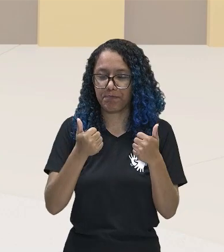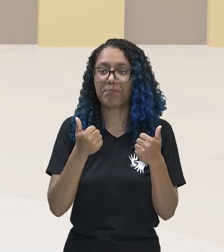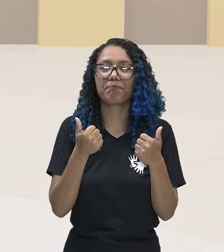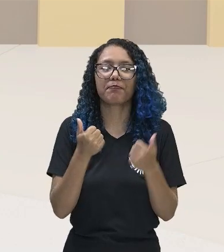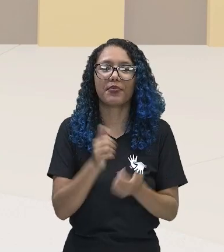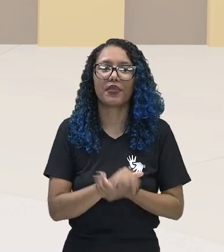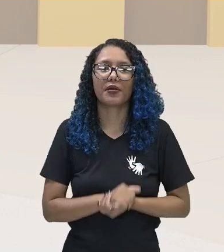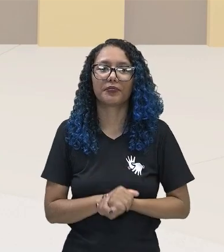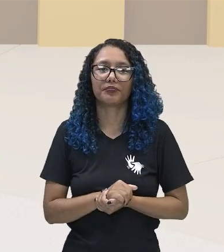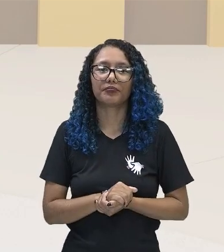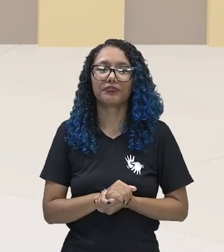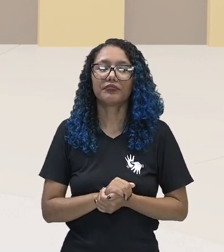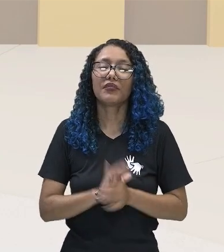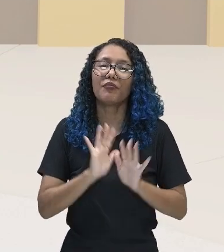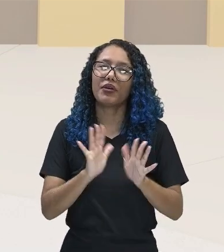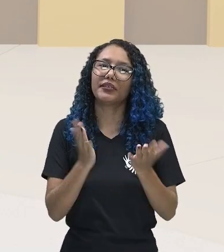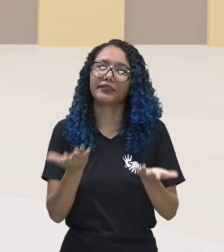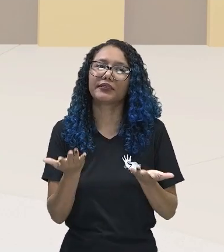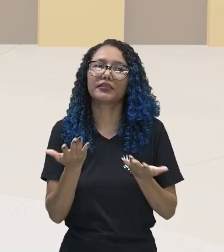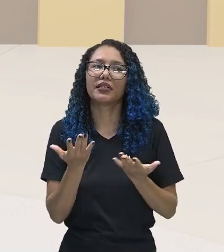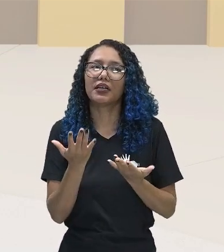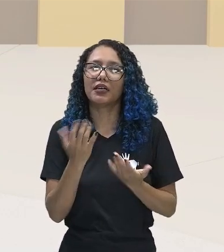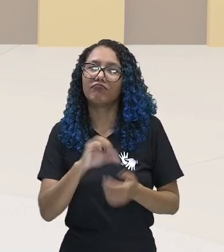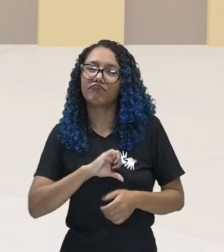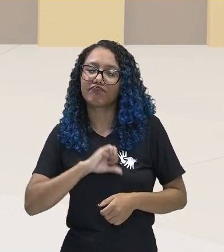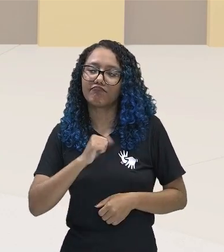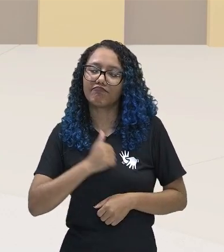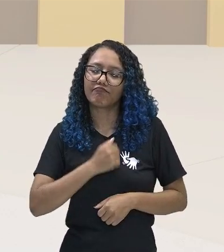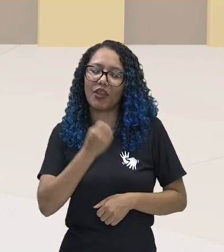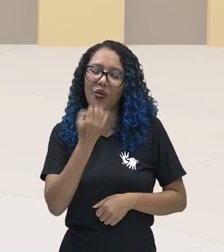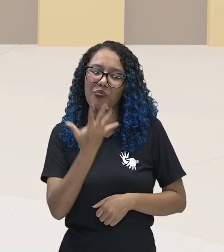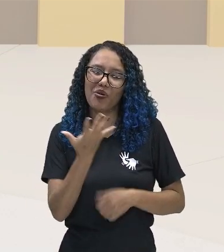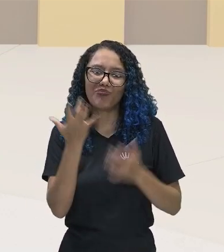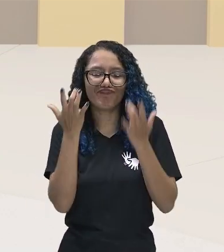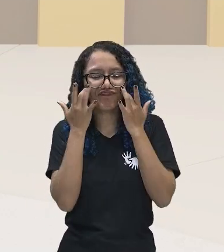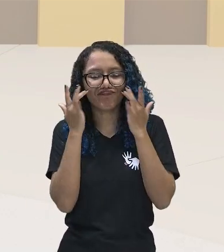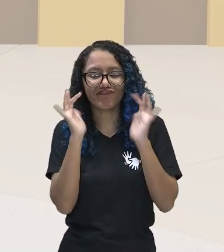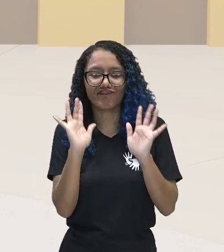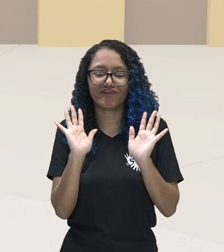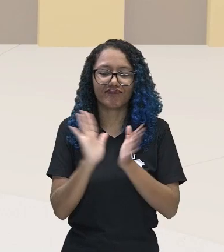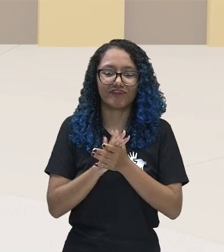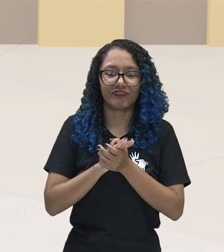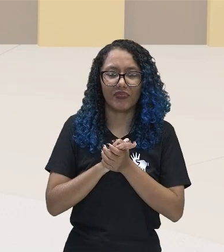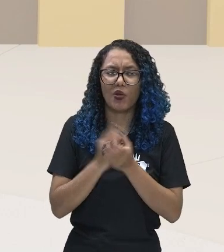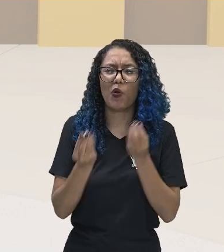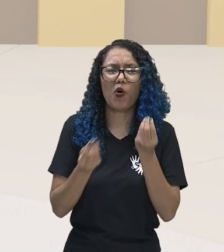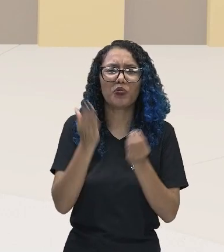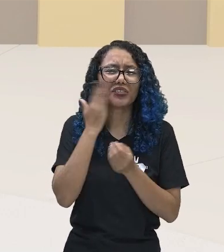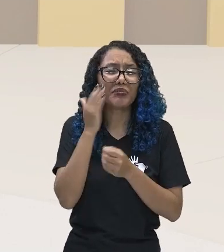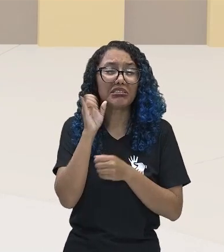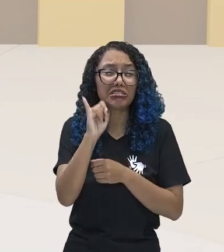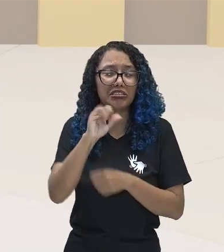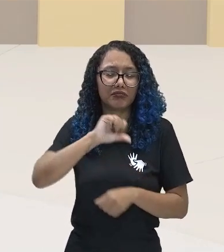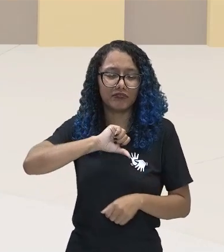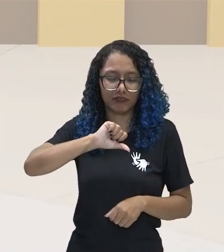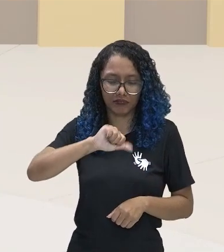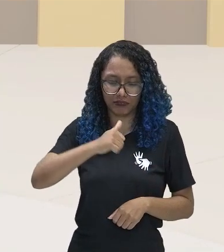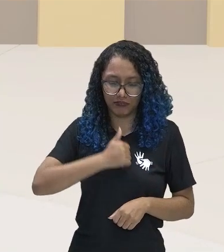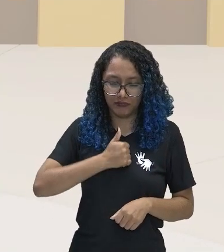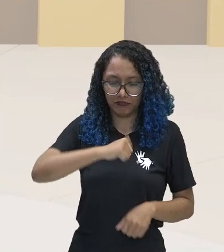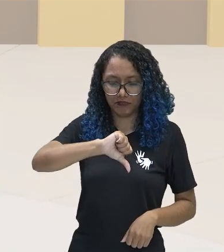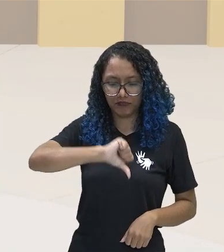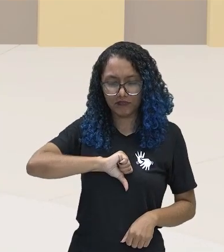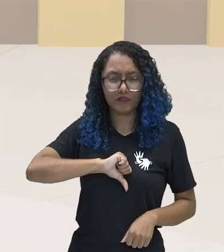professora, eu não sei se a minha autoestima está saudável. Como que eu sei que ela está baixa? Vamos verificar aqui.